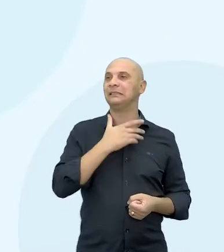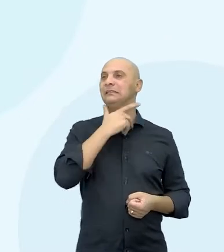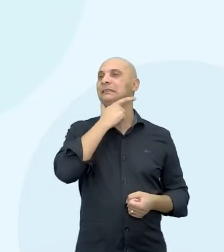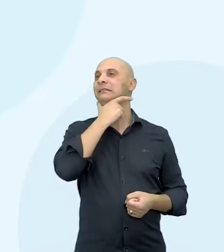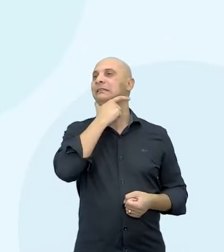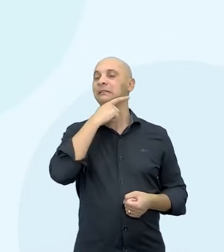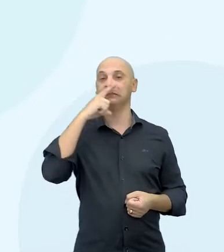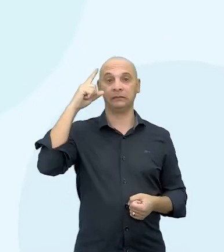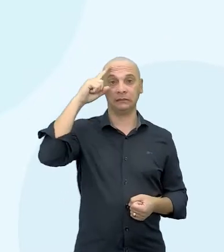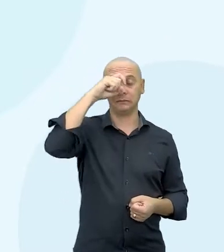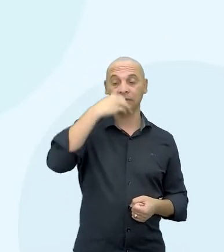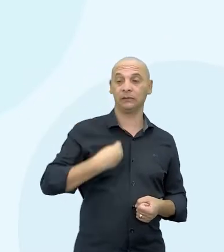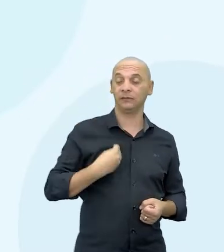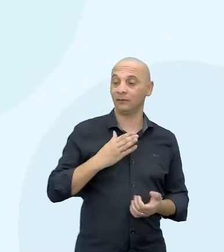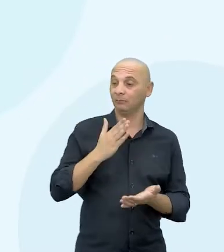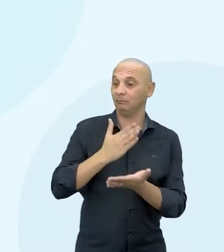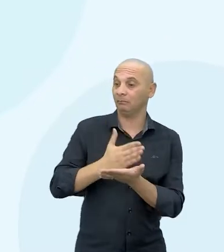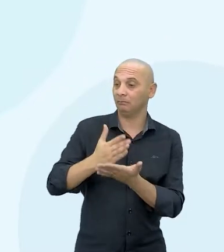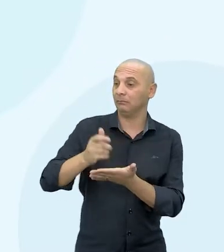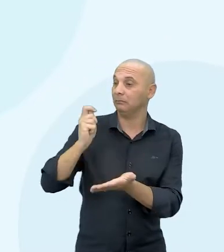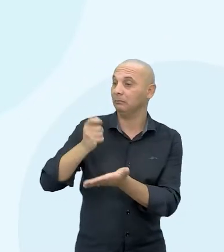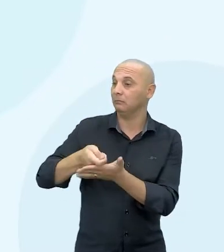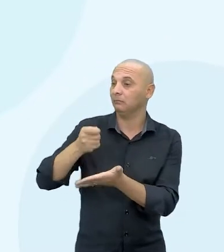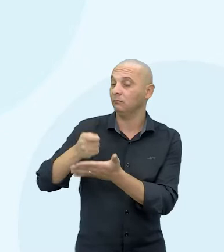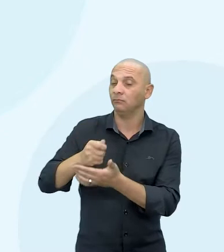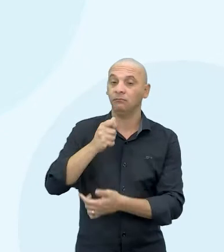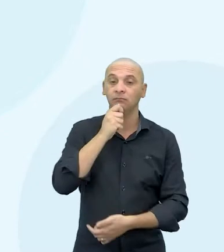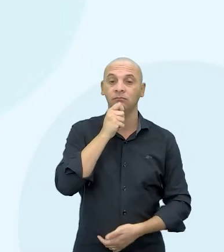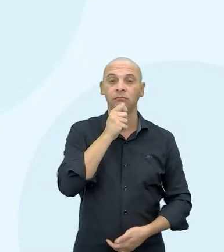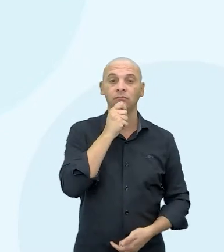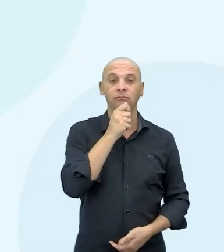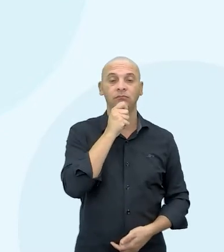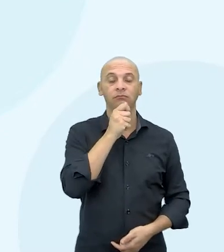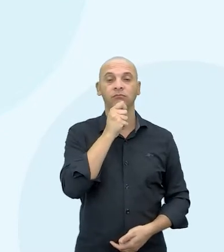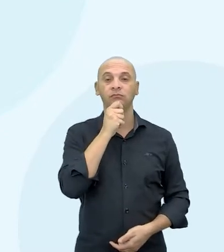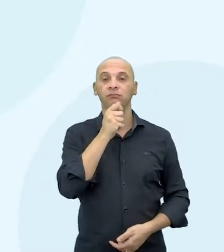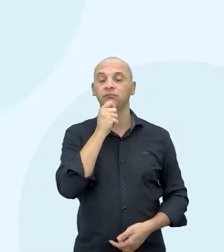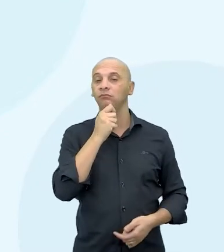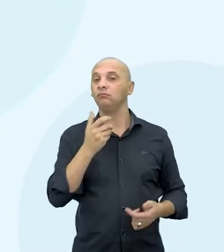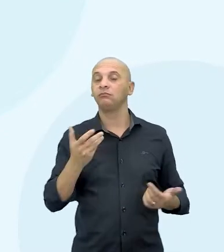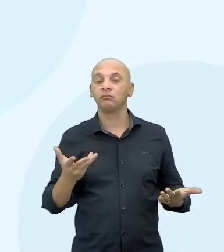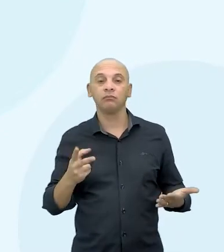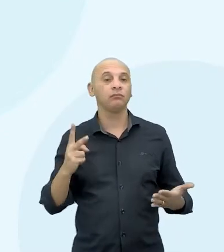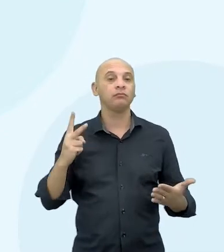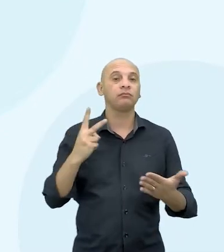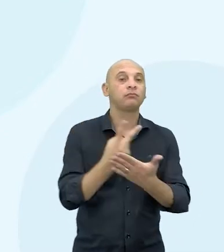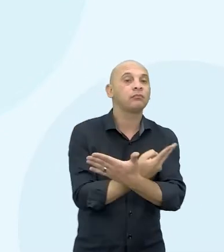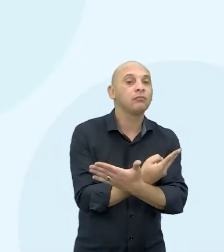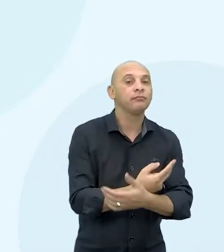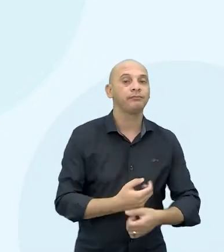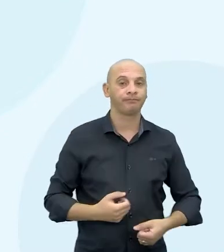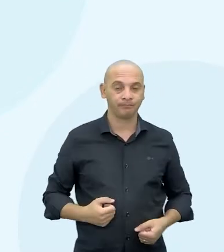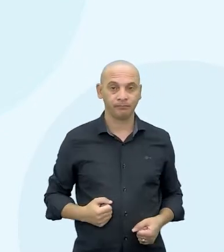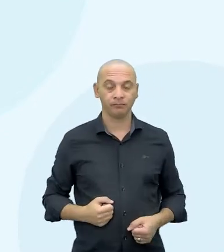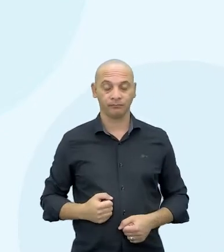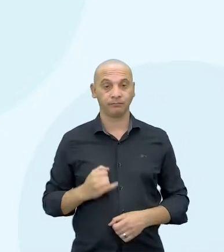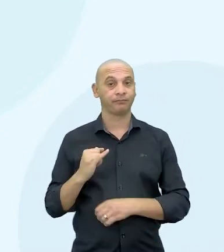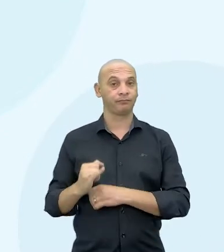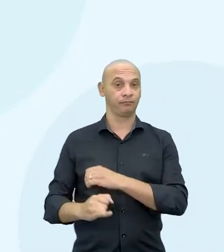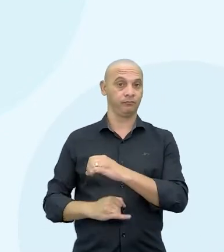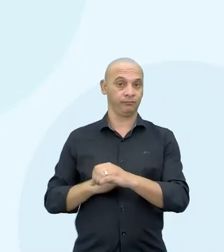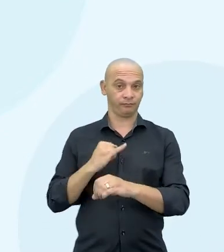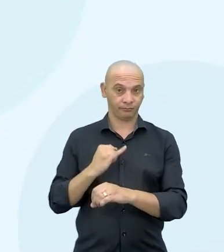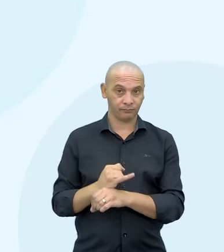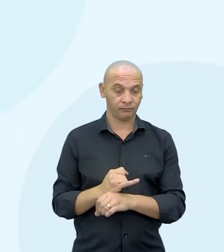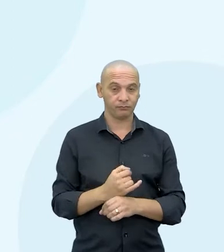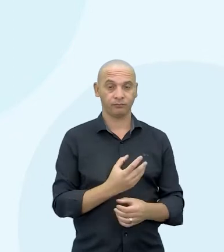as prestações. Então, ela fica inadimplente, não paga mais as prestações. E aí, o que acontece? Com a internet das coisas, com